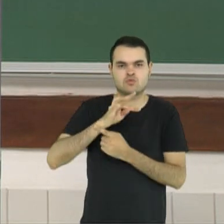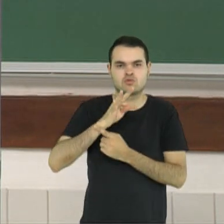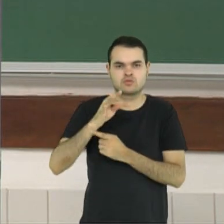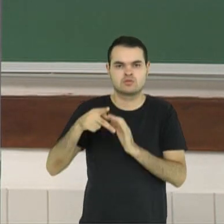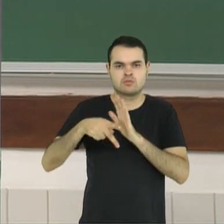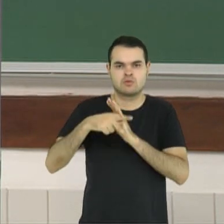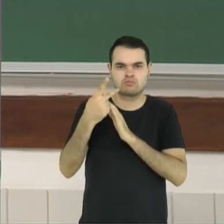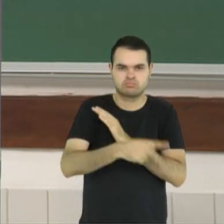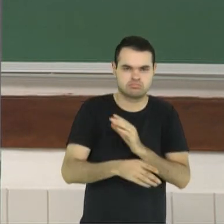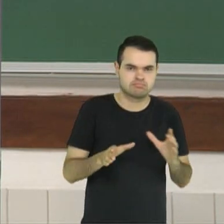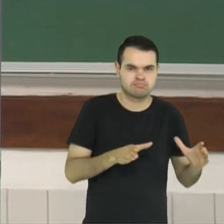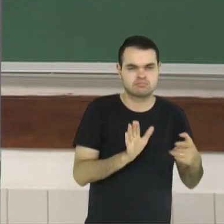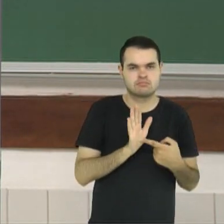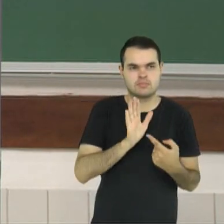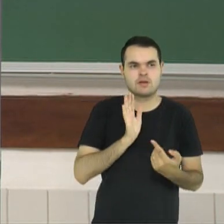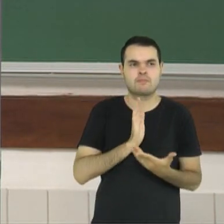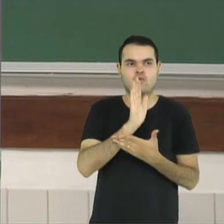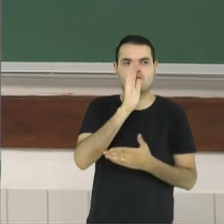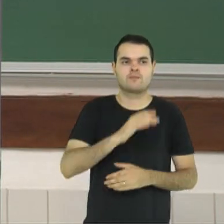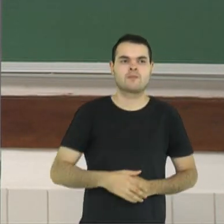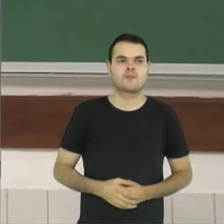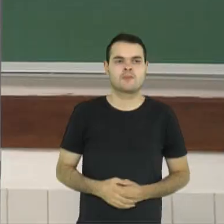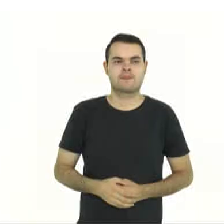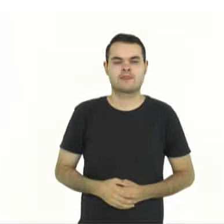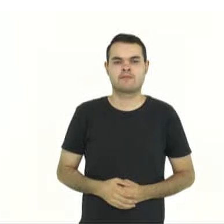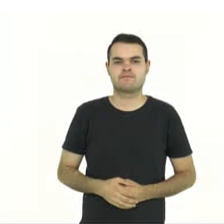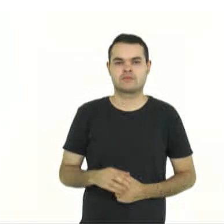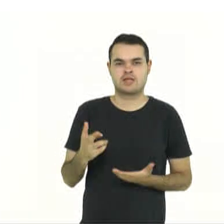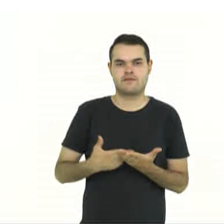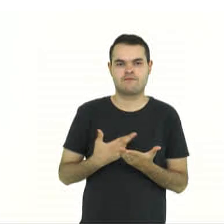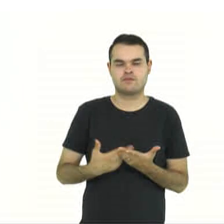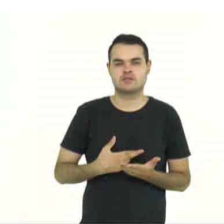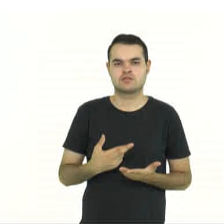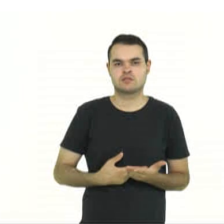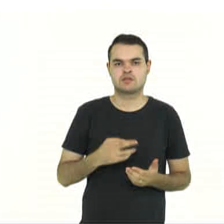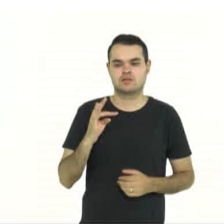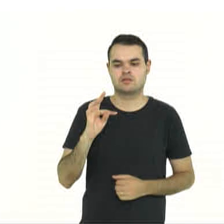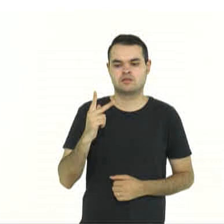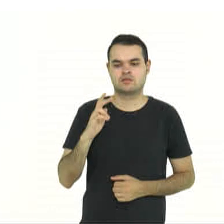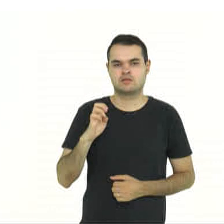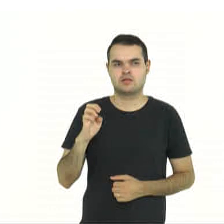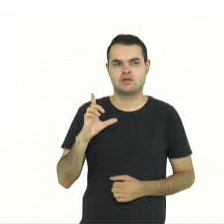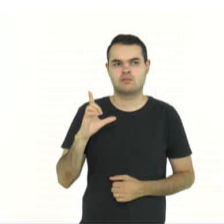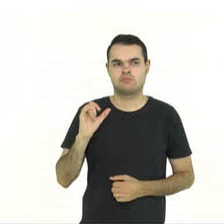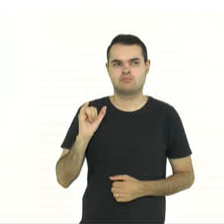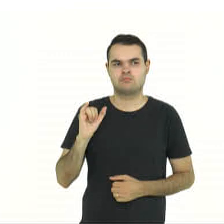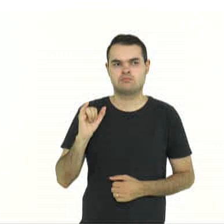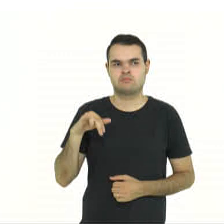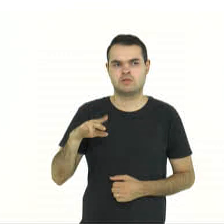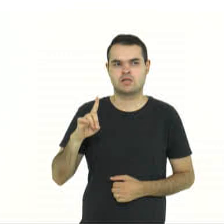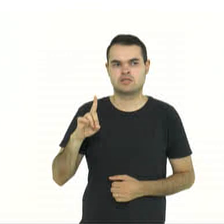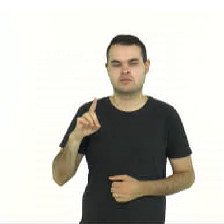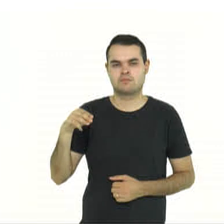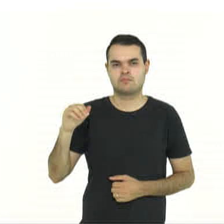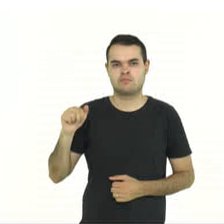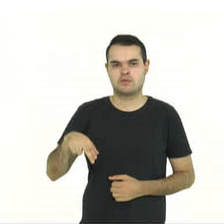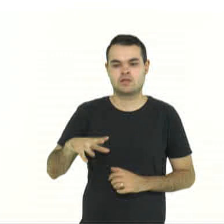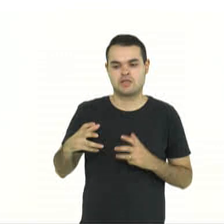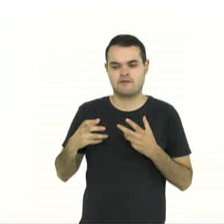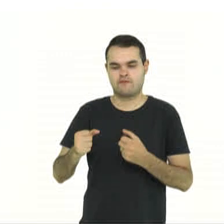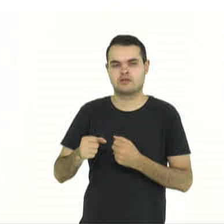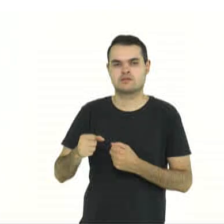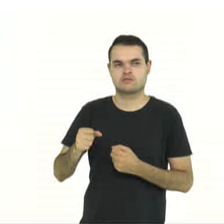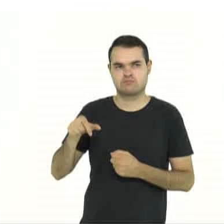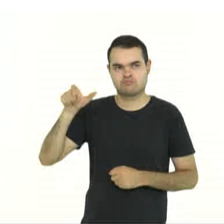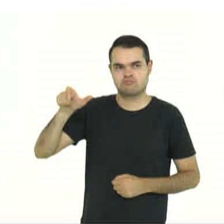Duchamp aprovou a exposição. Tanto é que na revista The Blind Man, que era a revista exatamente que Duchamp tinha, ele defende Richard como